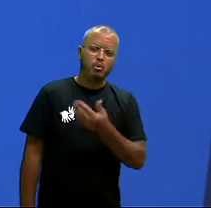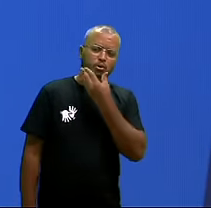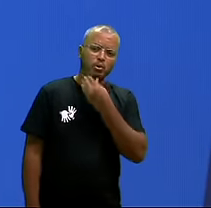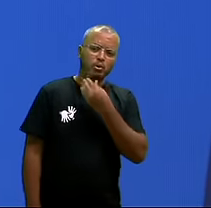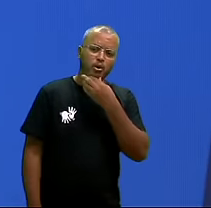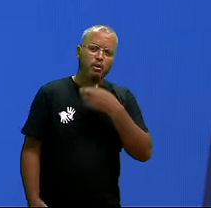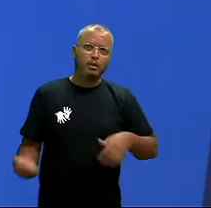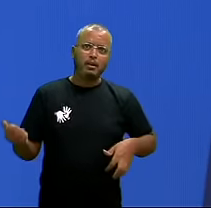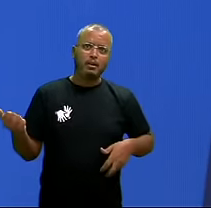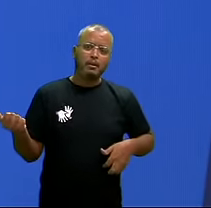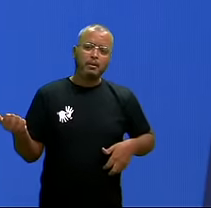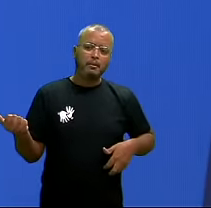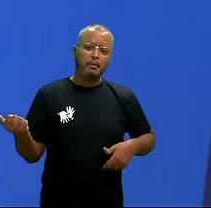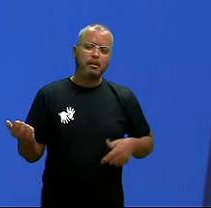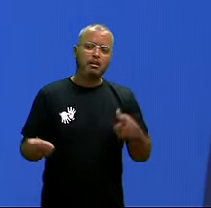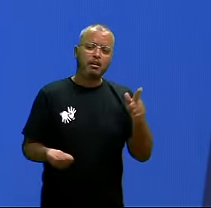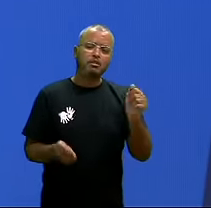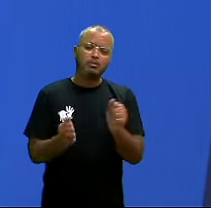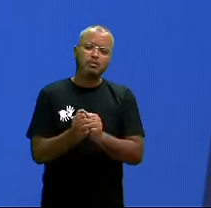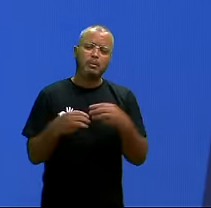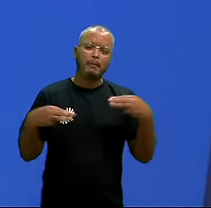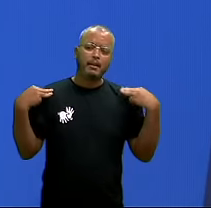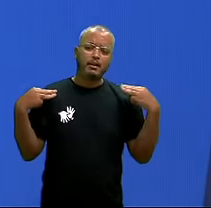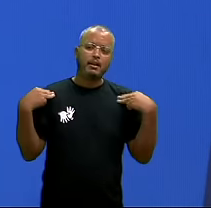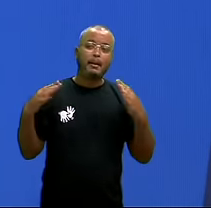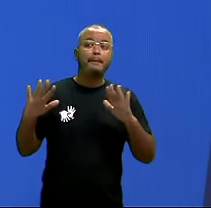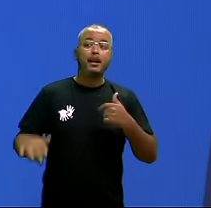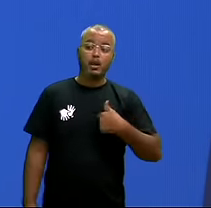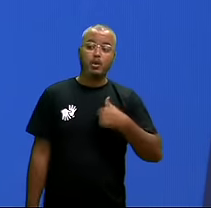mas quem vai tocar nela sou eu.